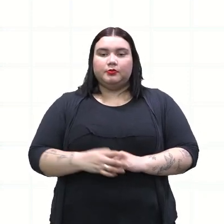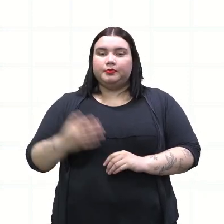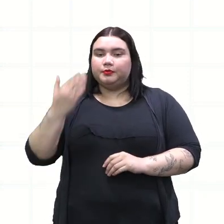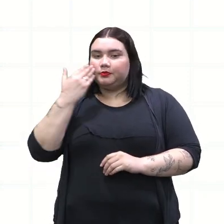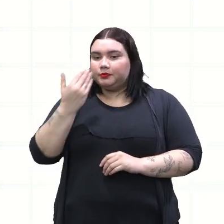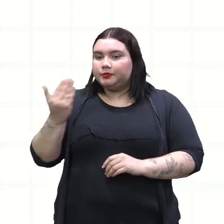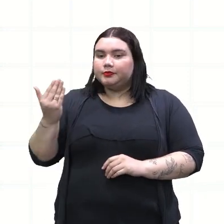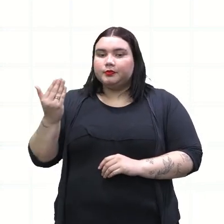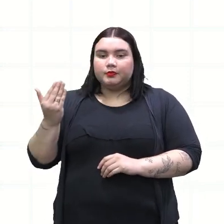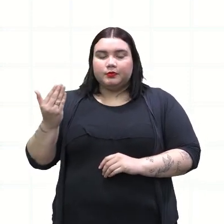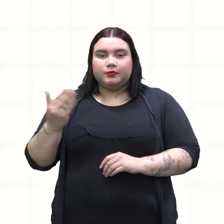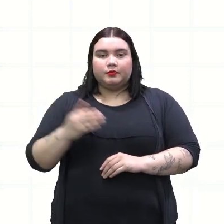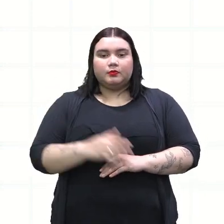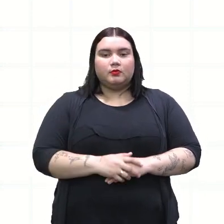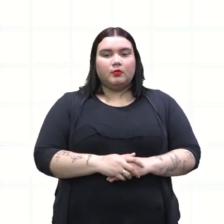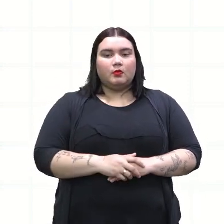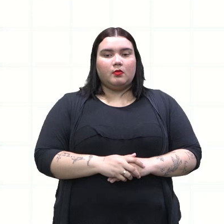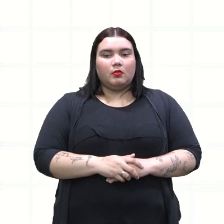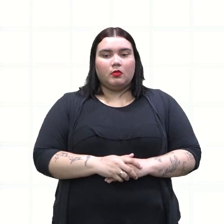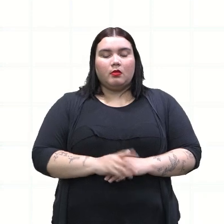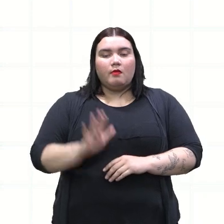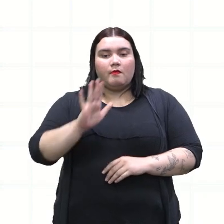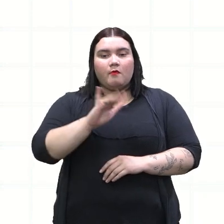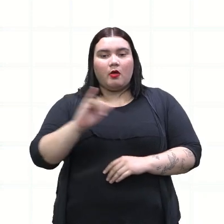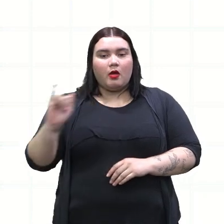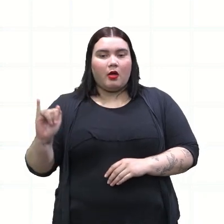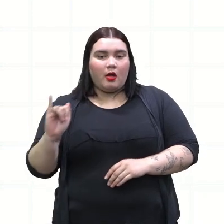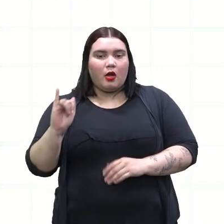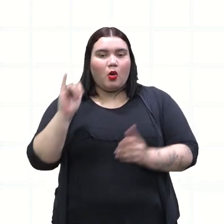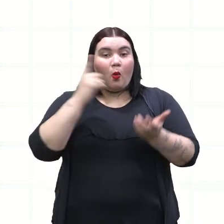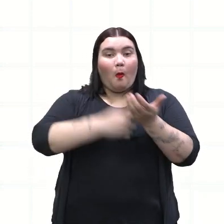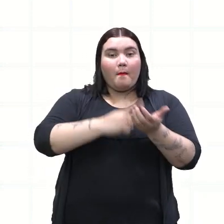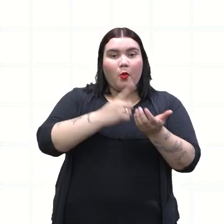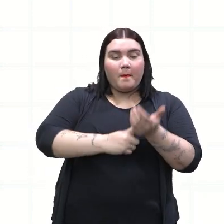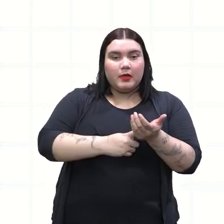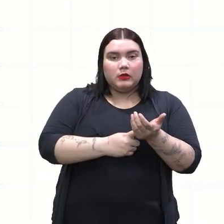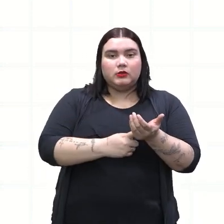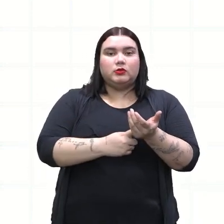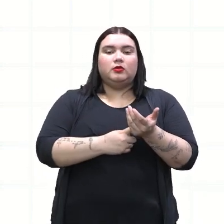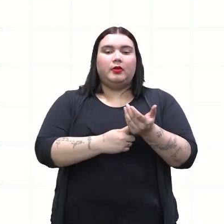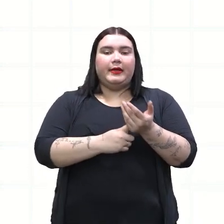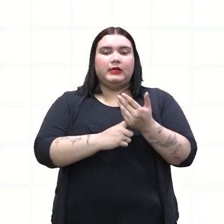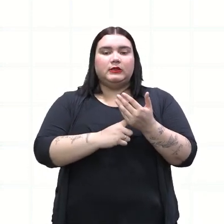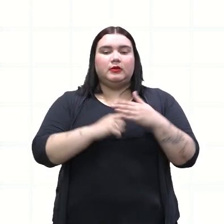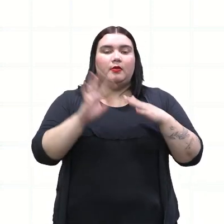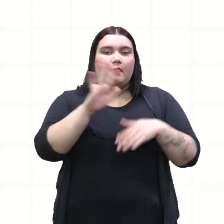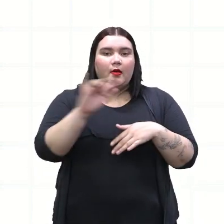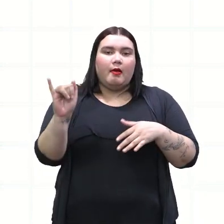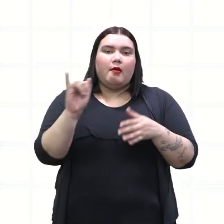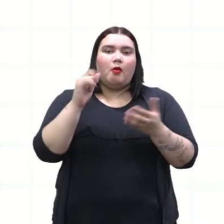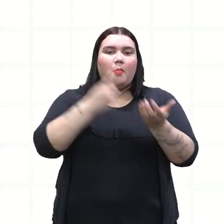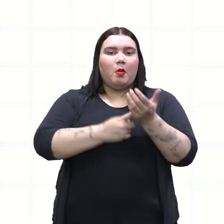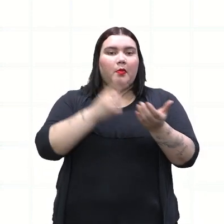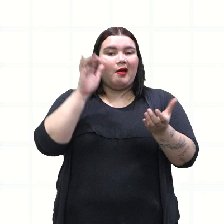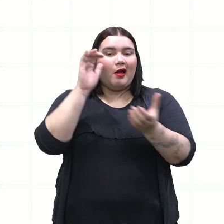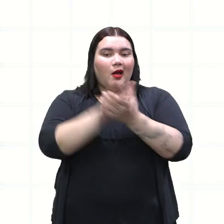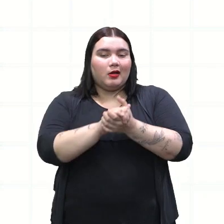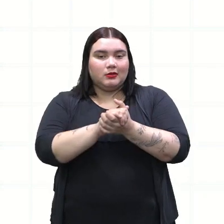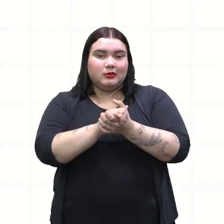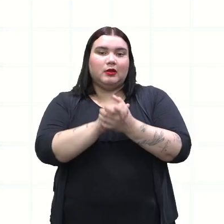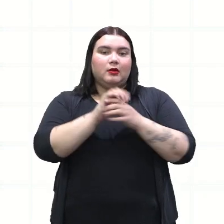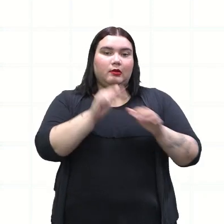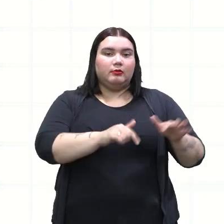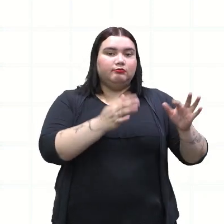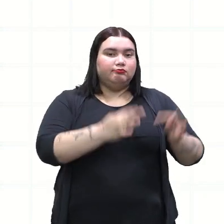holograms. Vão se comprometer com quem? Com holograms. Como aqui no caso dessa imagem, né? Então, esse homem